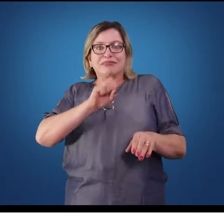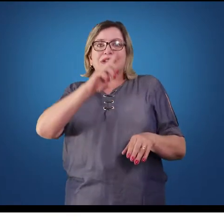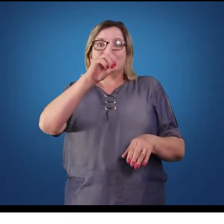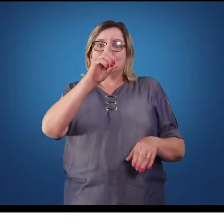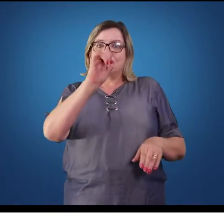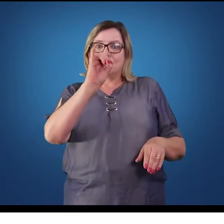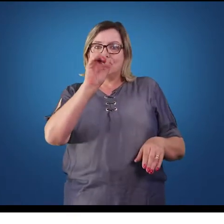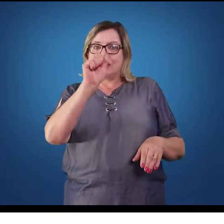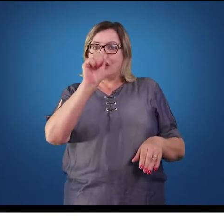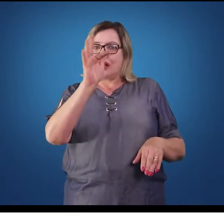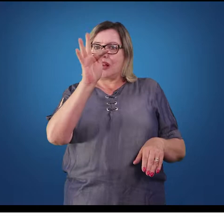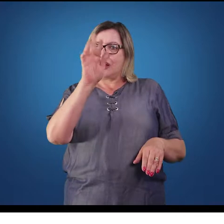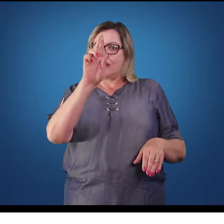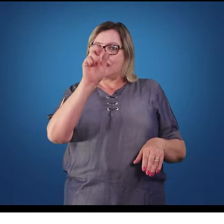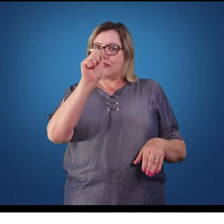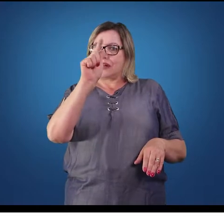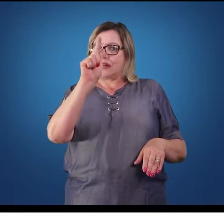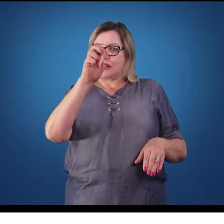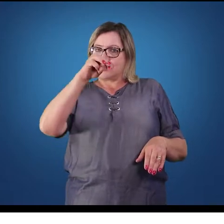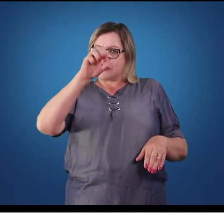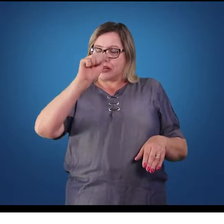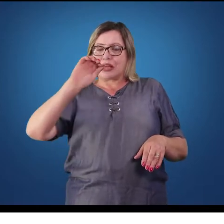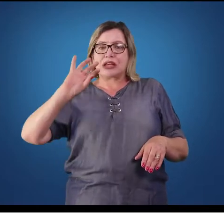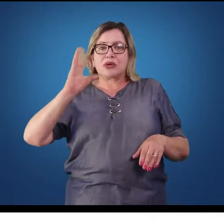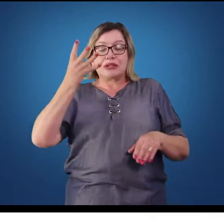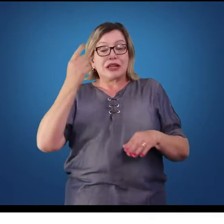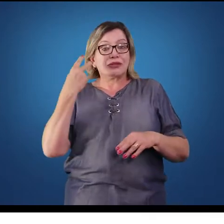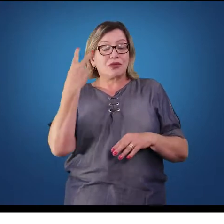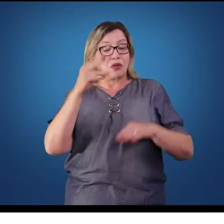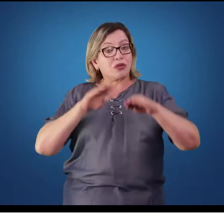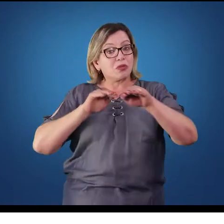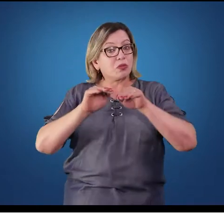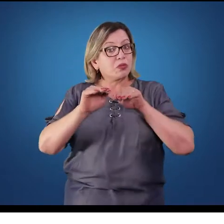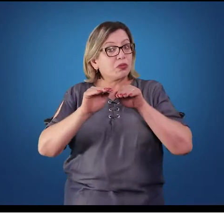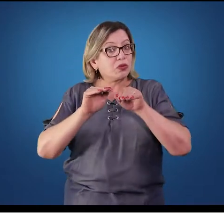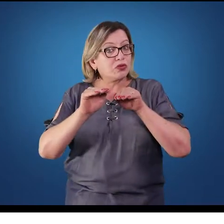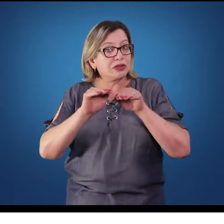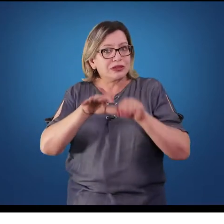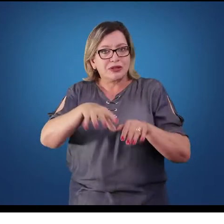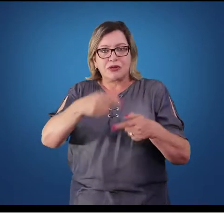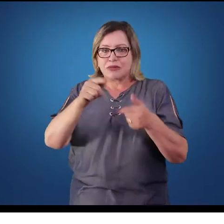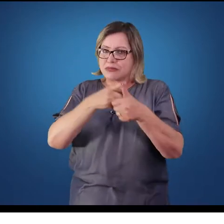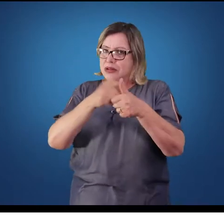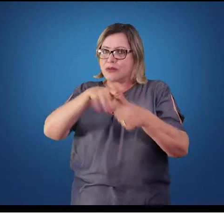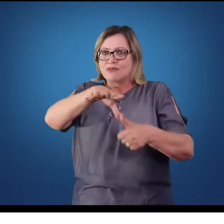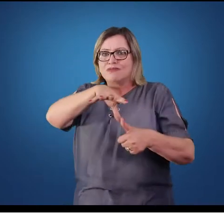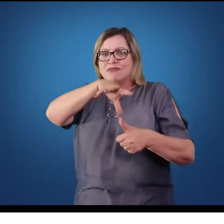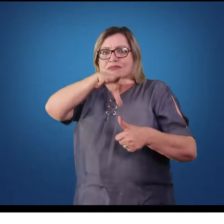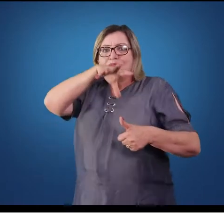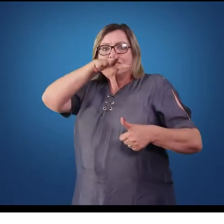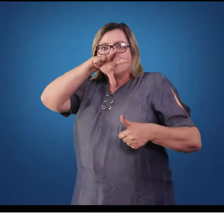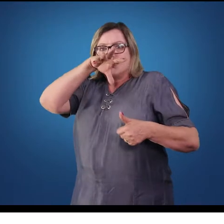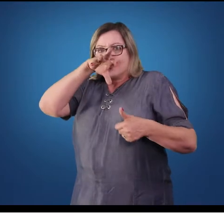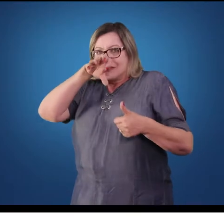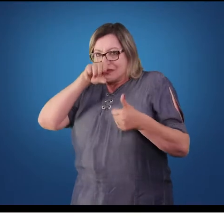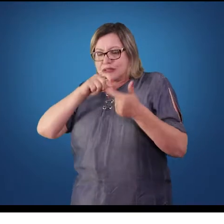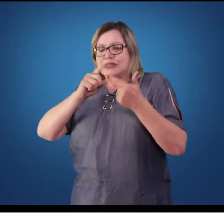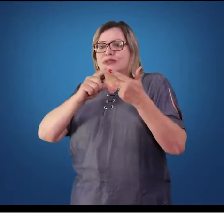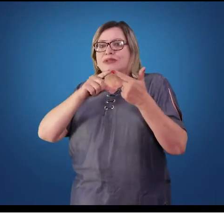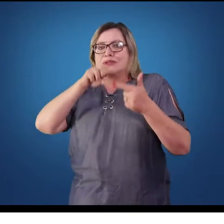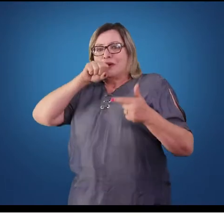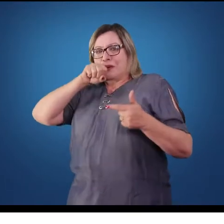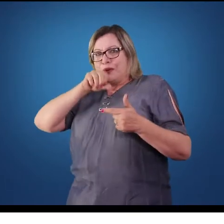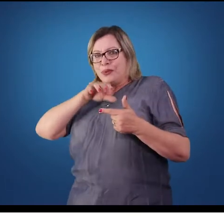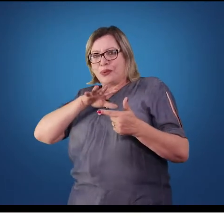Isso faz com que geremos dois movimentos clássicos, a de inspiração de entrada do ar ou de